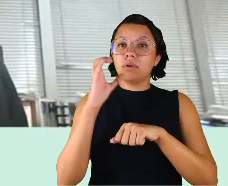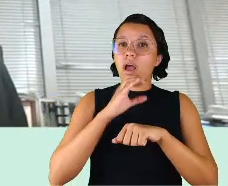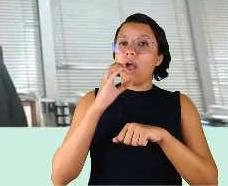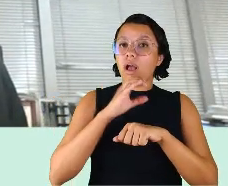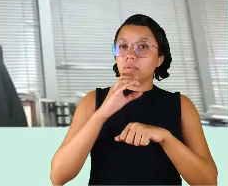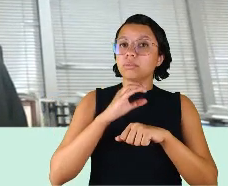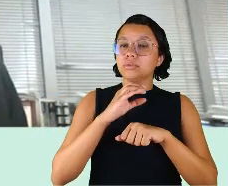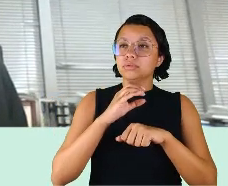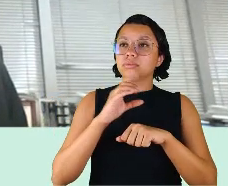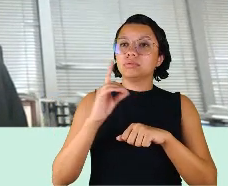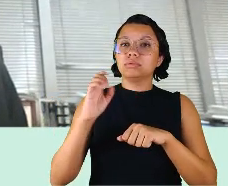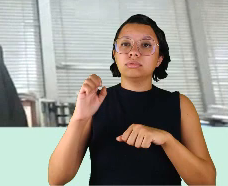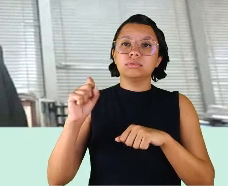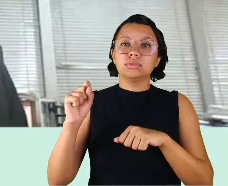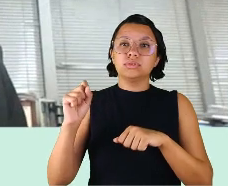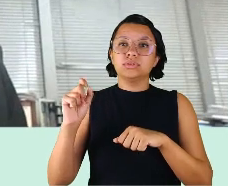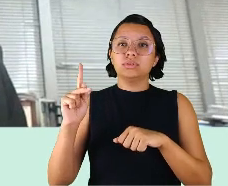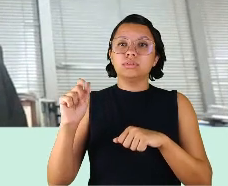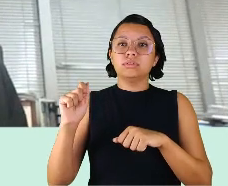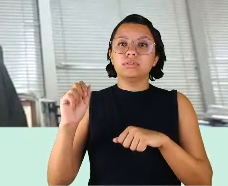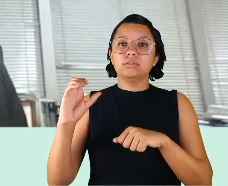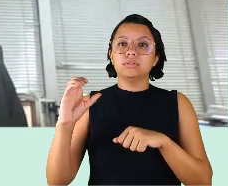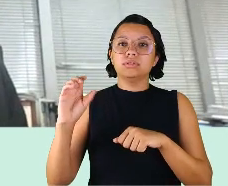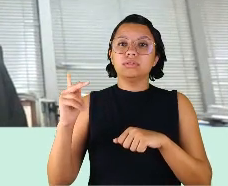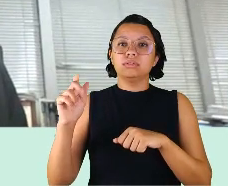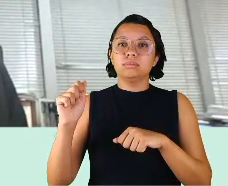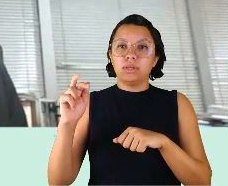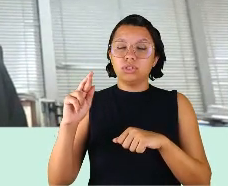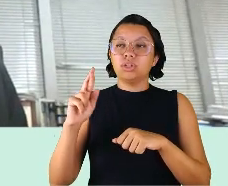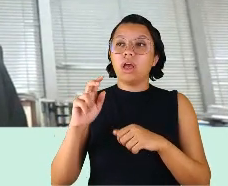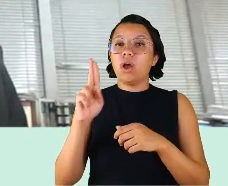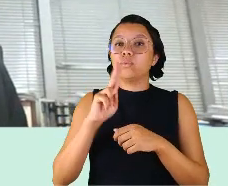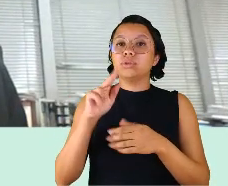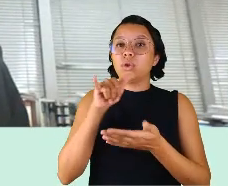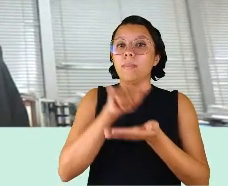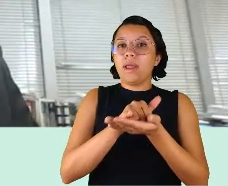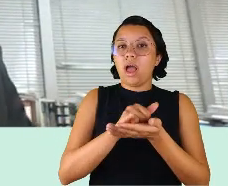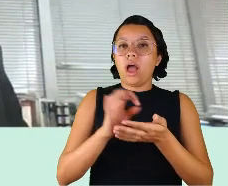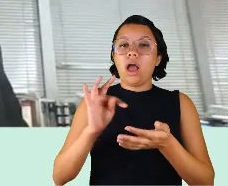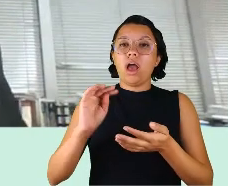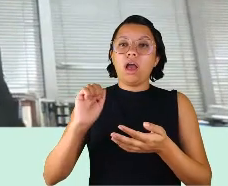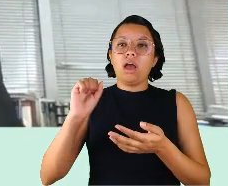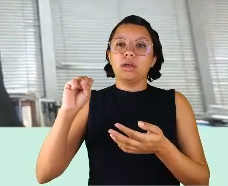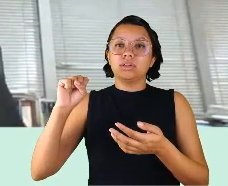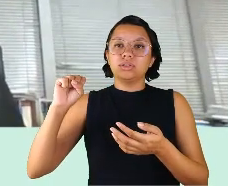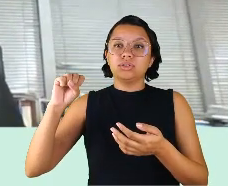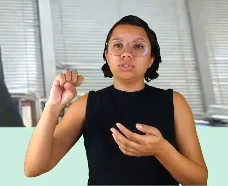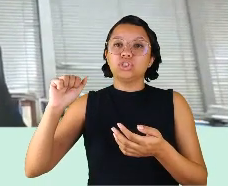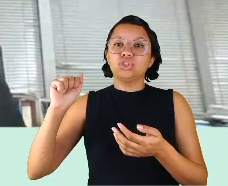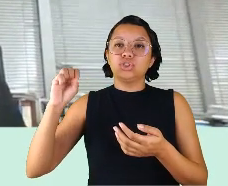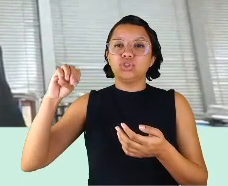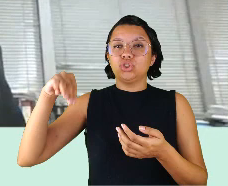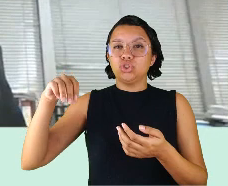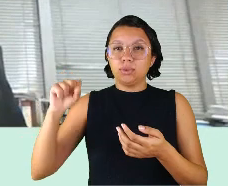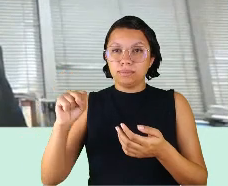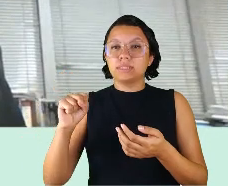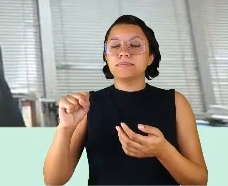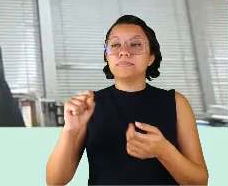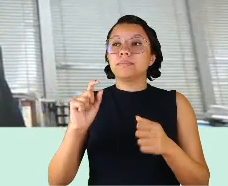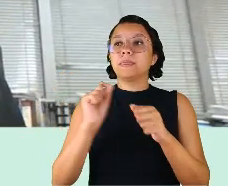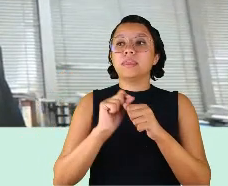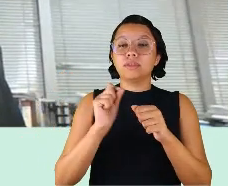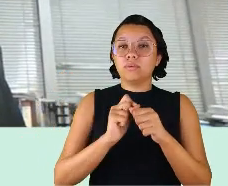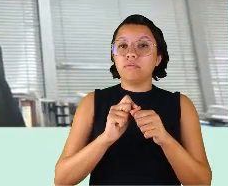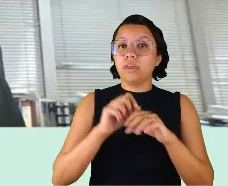rápido para despachar com os juízes pelo Teams, e de qualquer lugar do país, isso então tem sido feito e